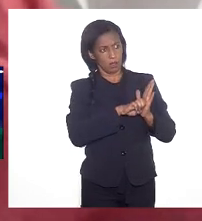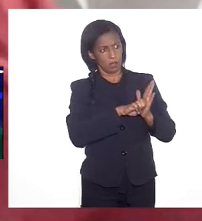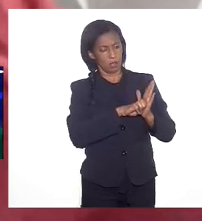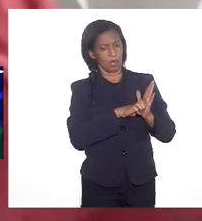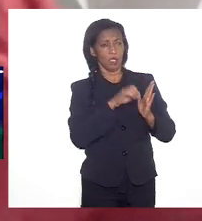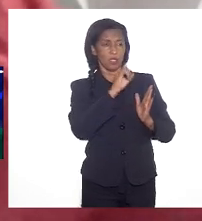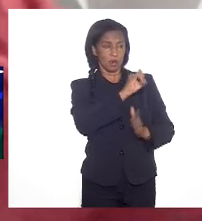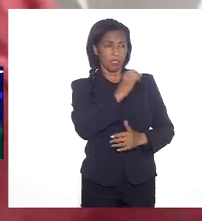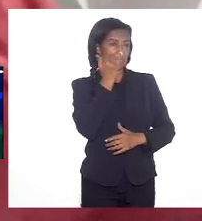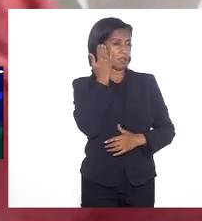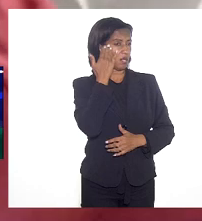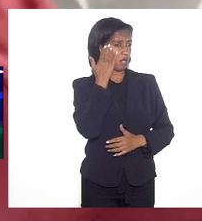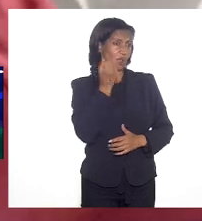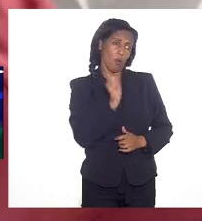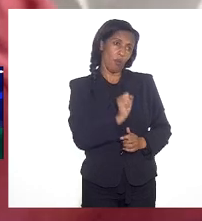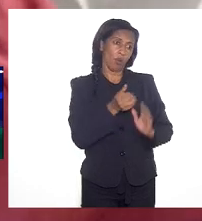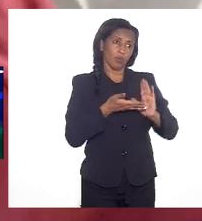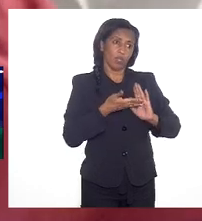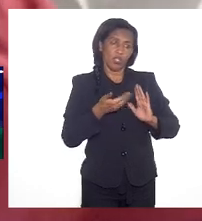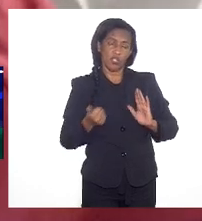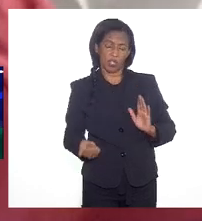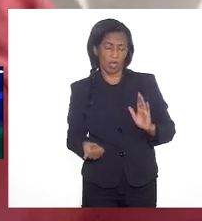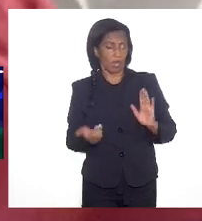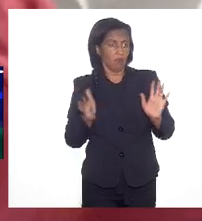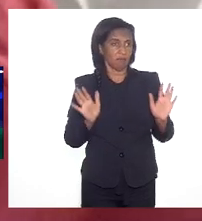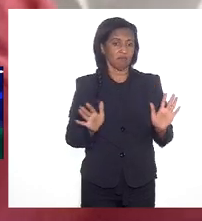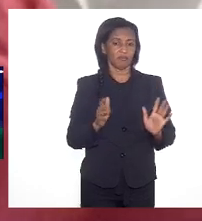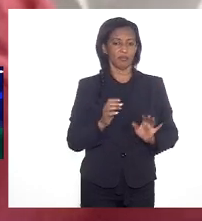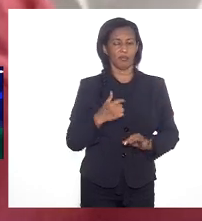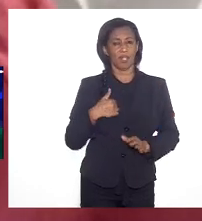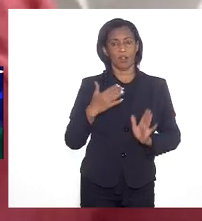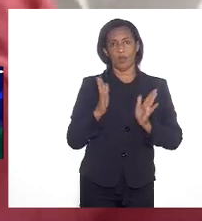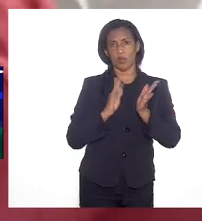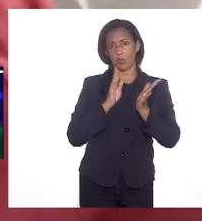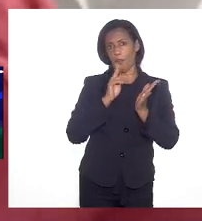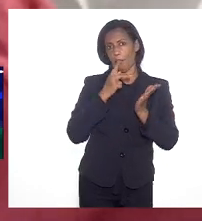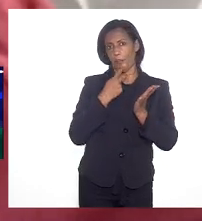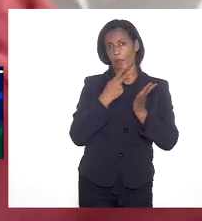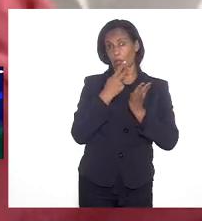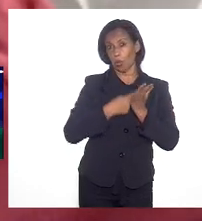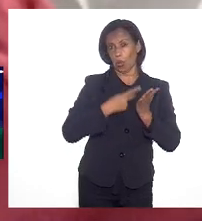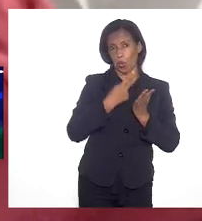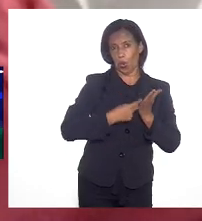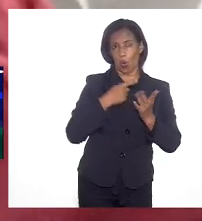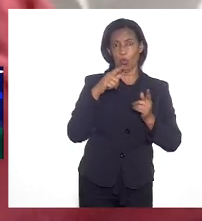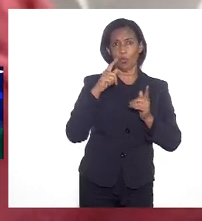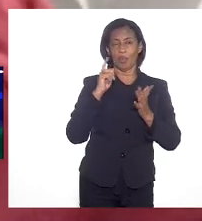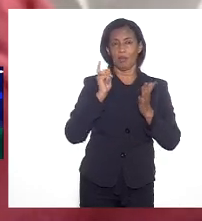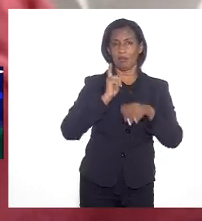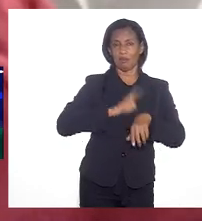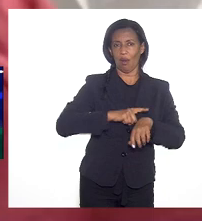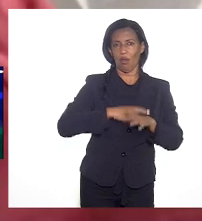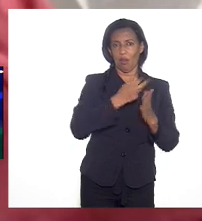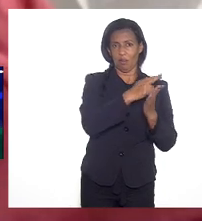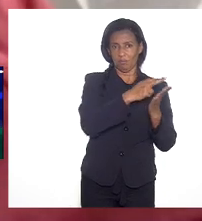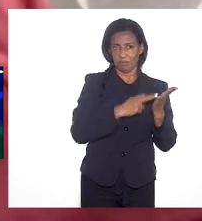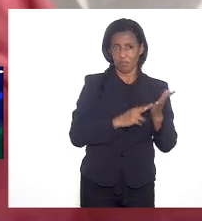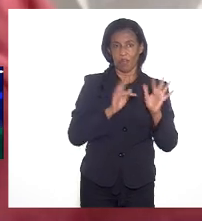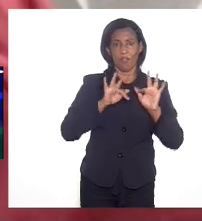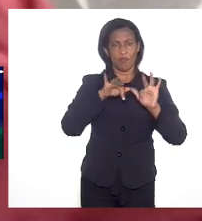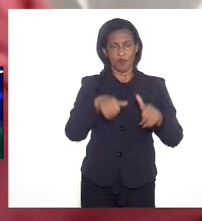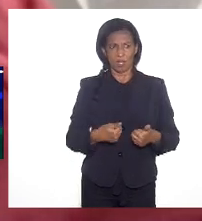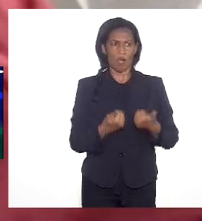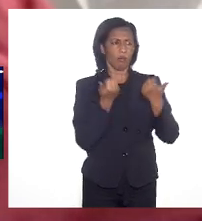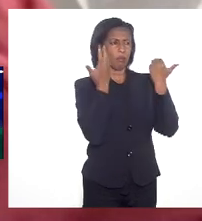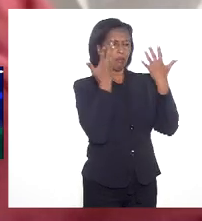se assim se entender, posso retirar e a gente faz aqui um protocolo para, na hora da redação final, estar esse atendimento